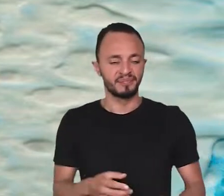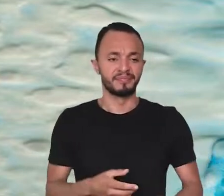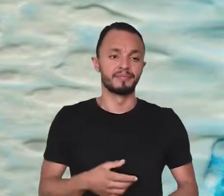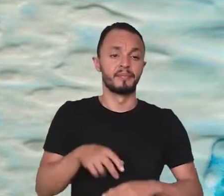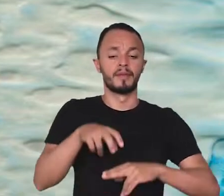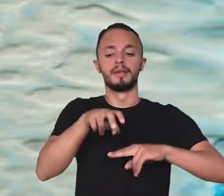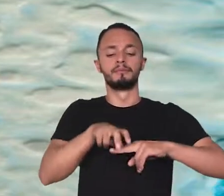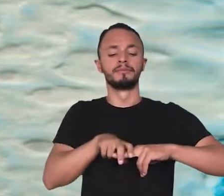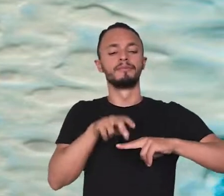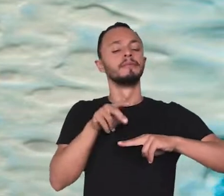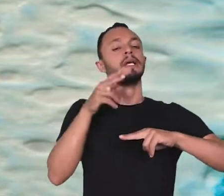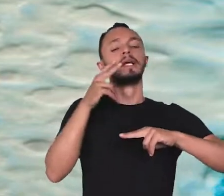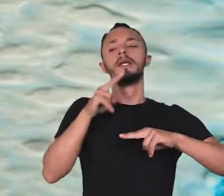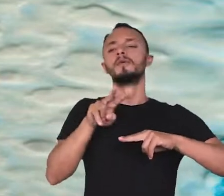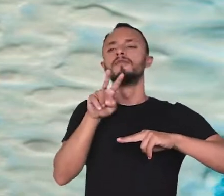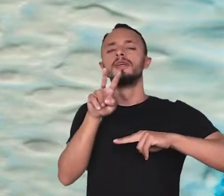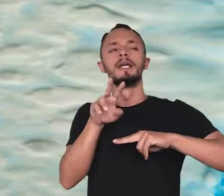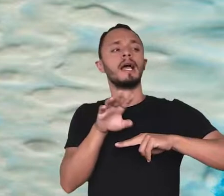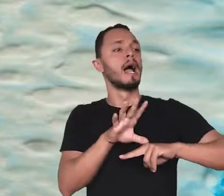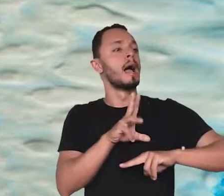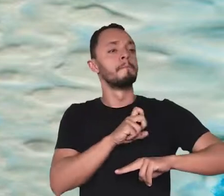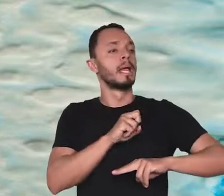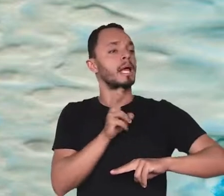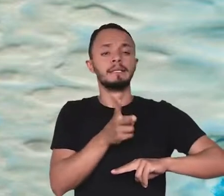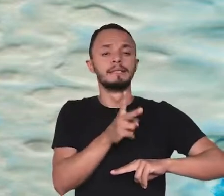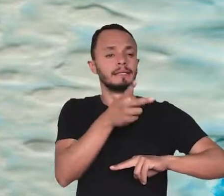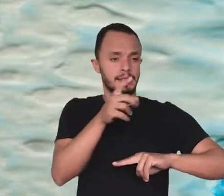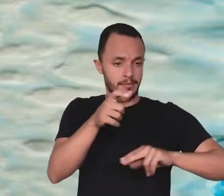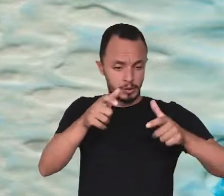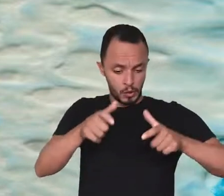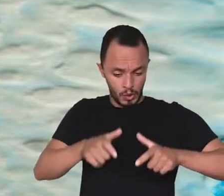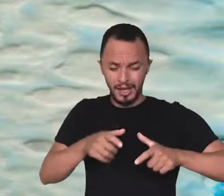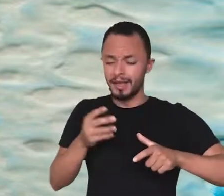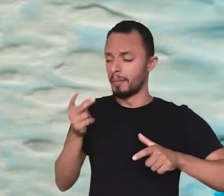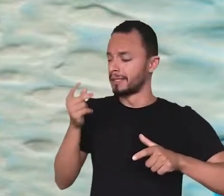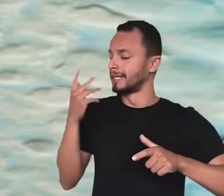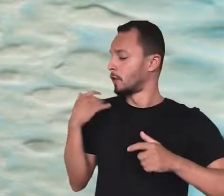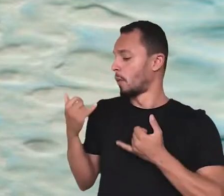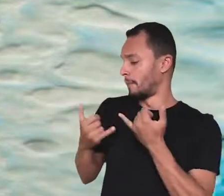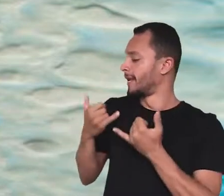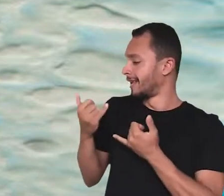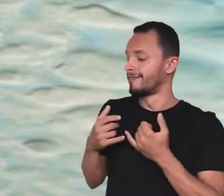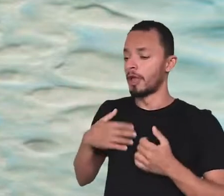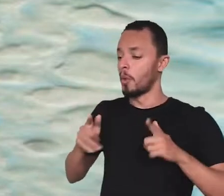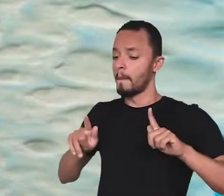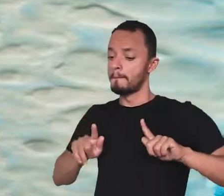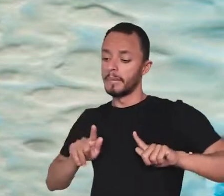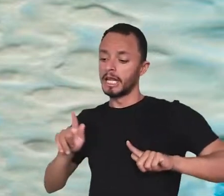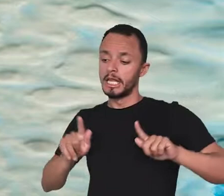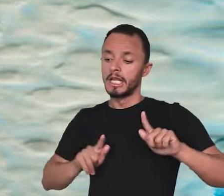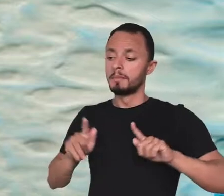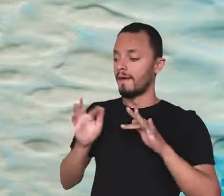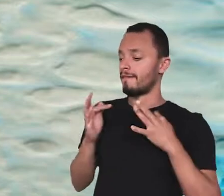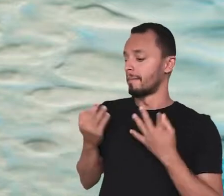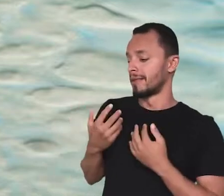Eu sempre amei esse lugar. Quando eu era criança, vinha muito aqui para brincar. Eu, meus primos e